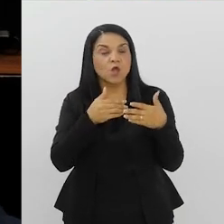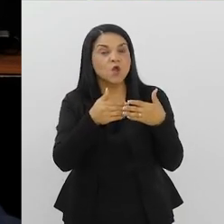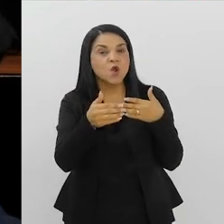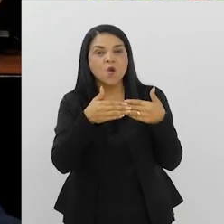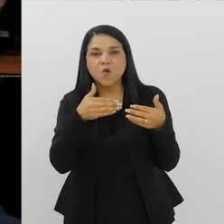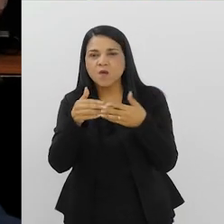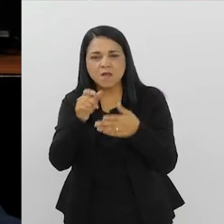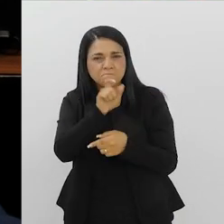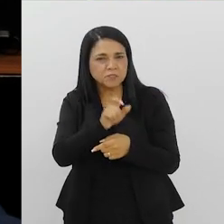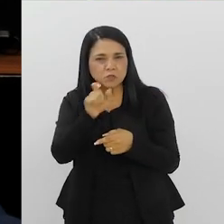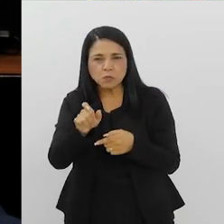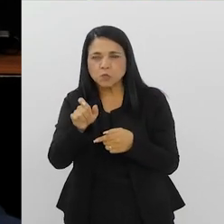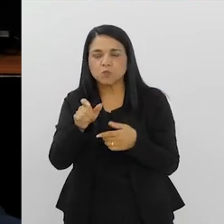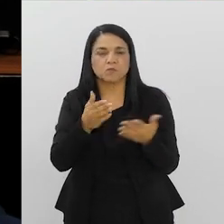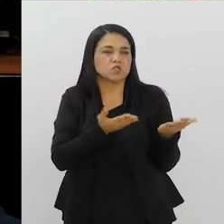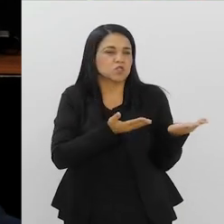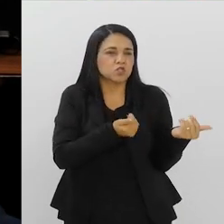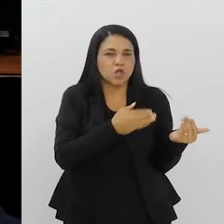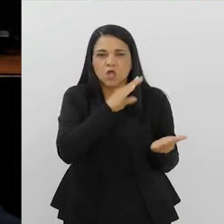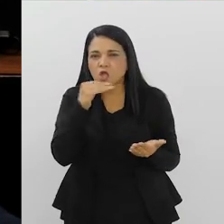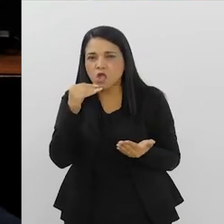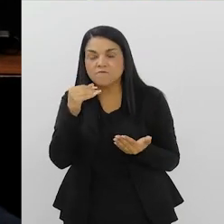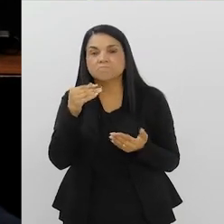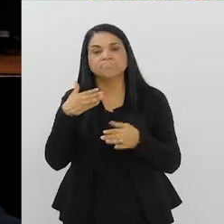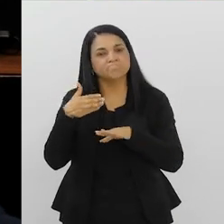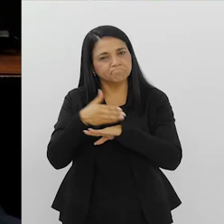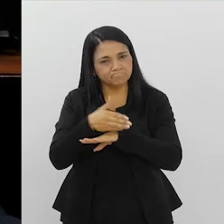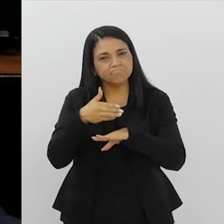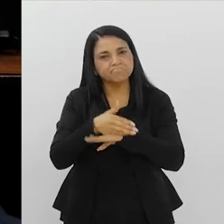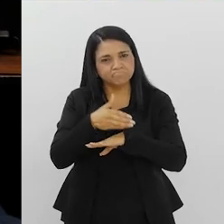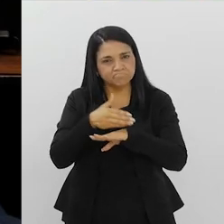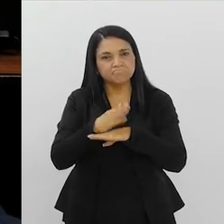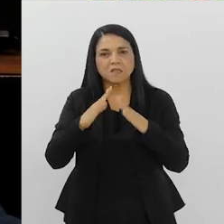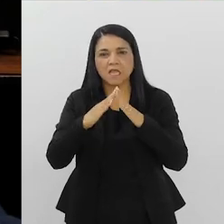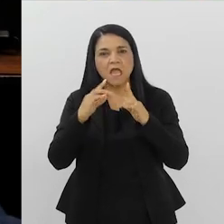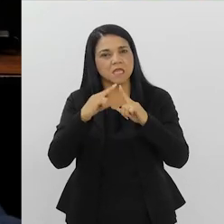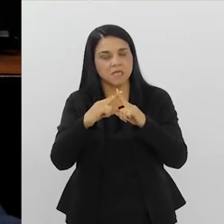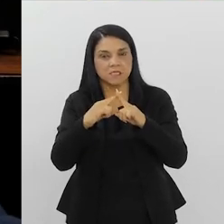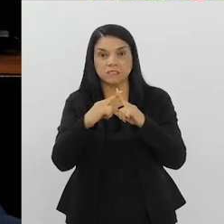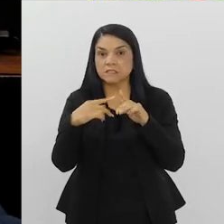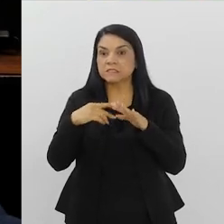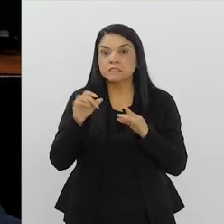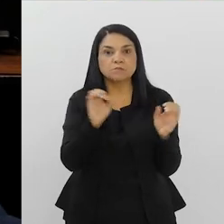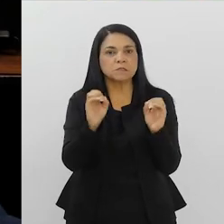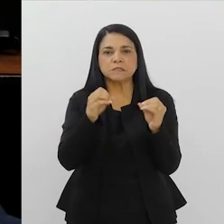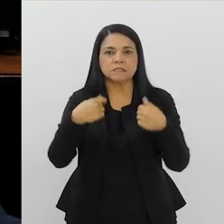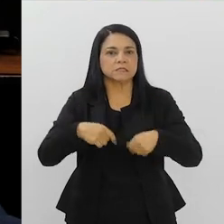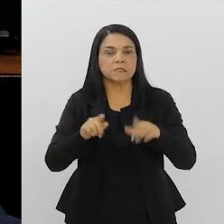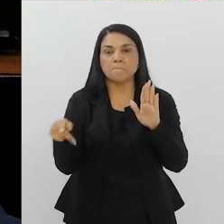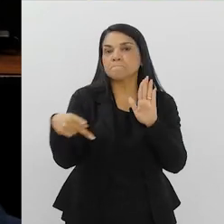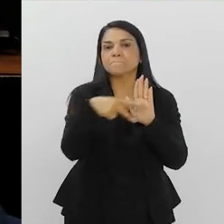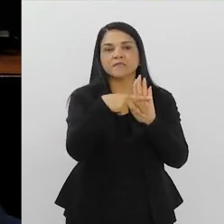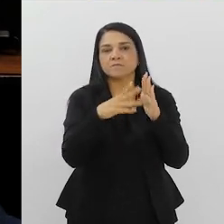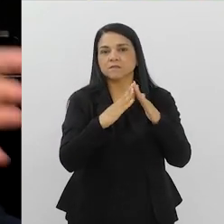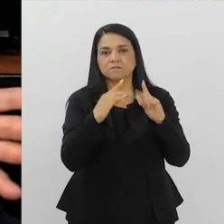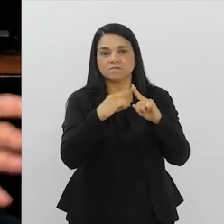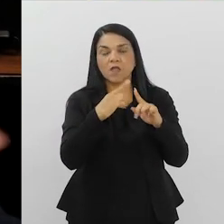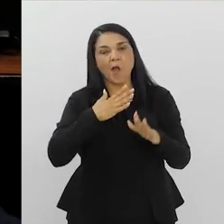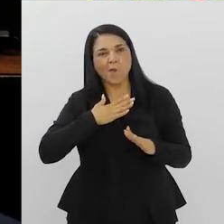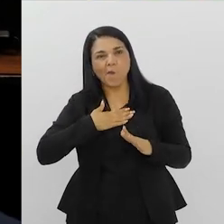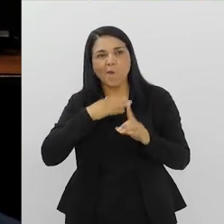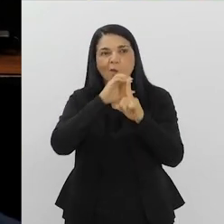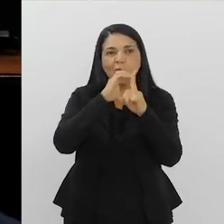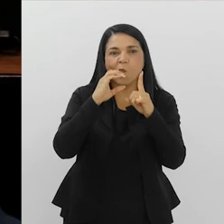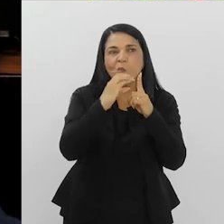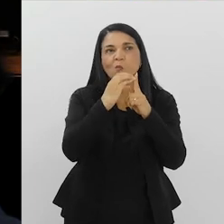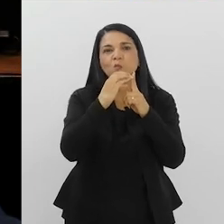formalmente que a gente chama de de se batizar é como a a crisma na na igreja católica não sei se eu tô